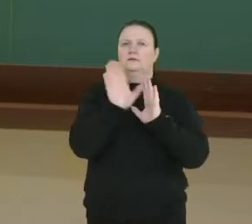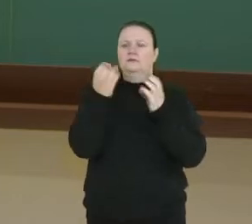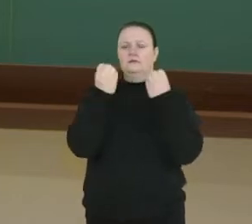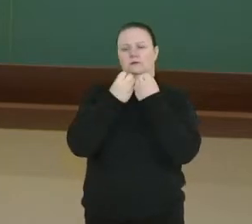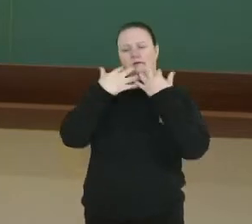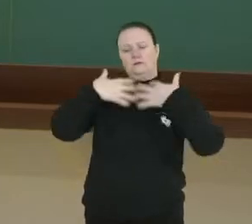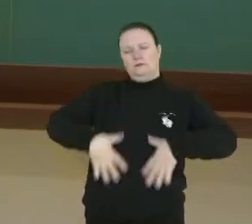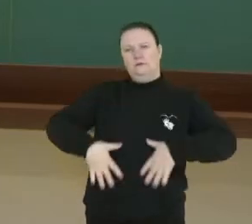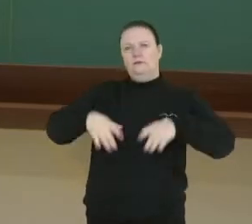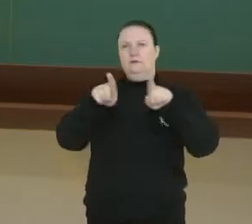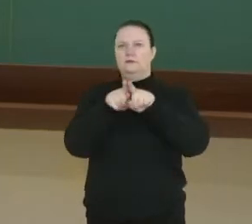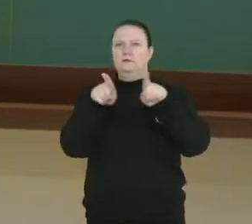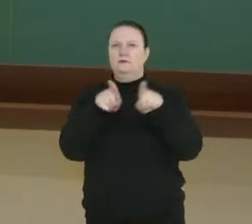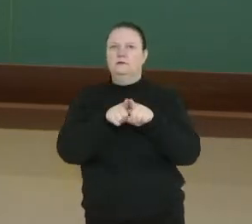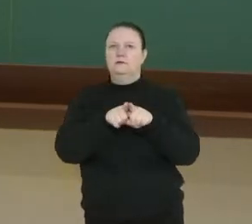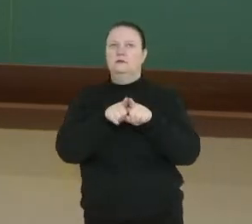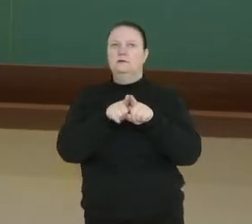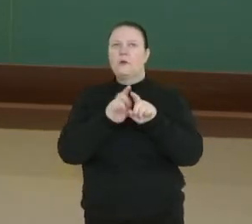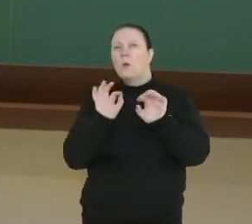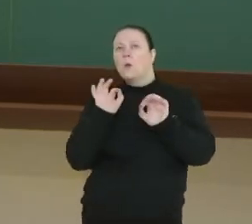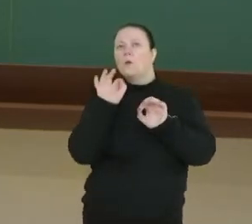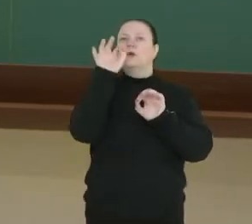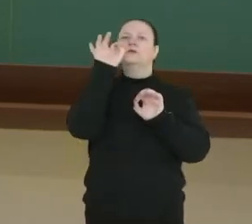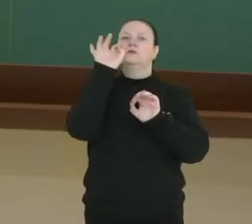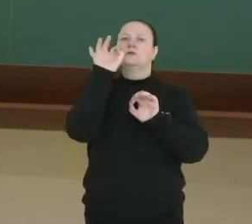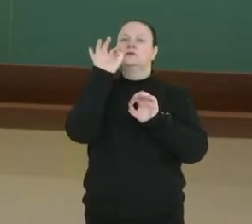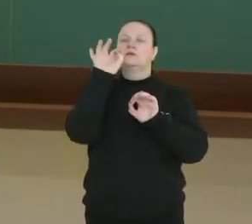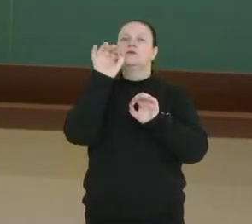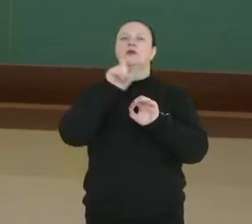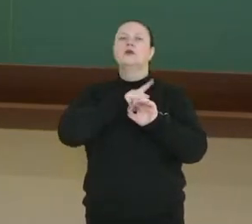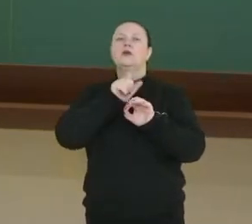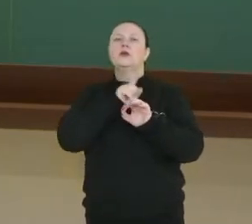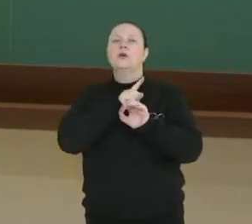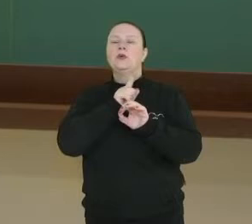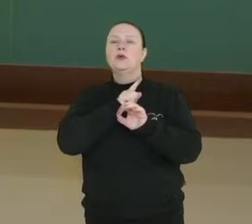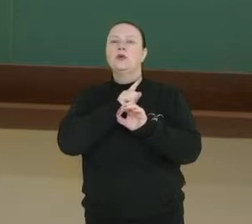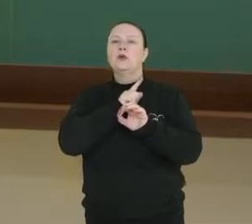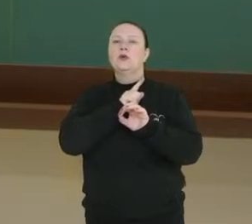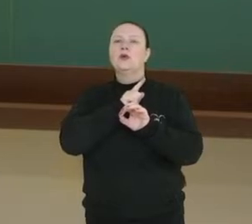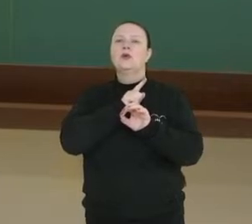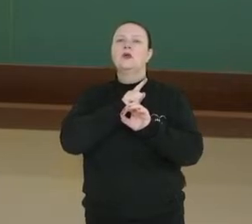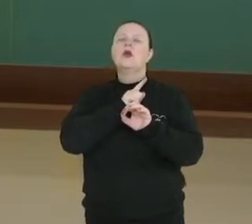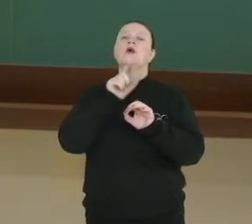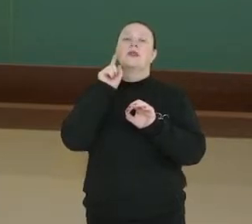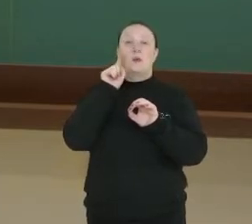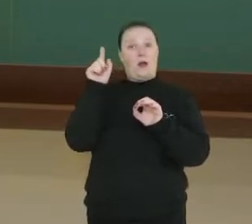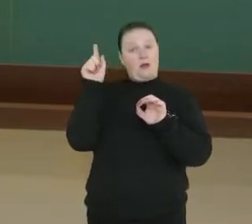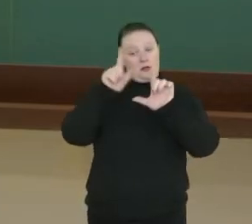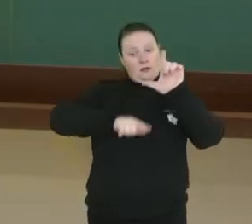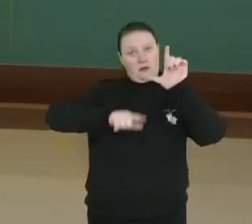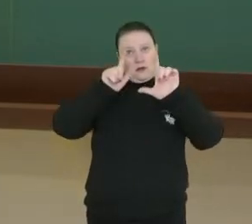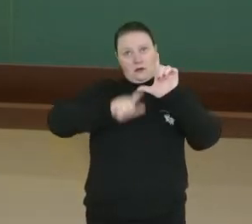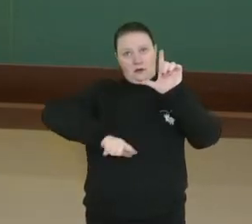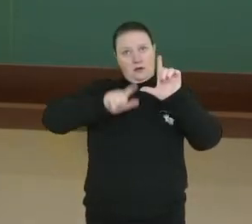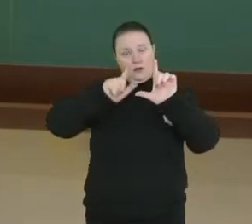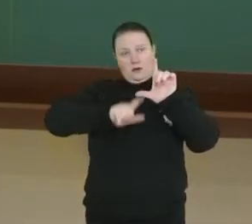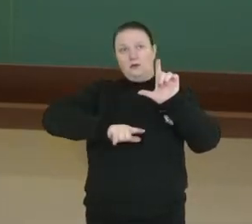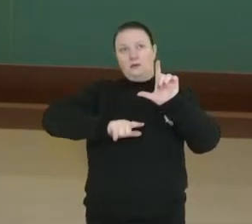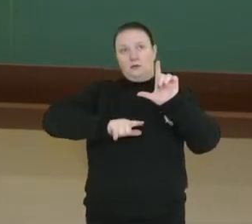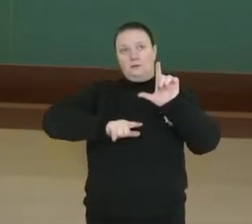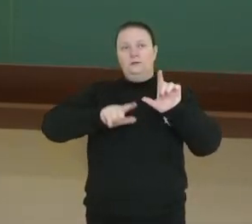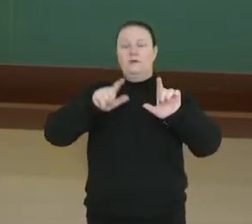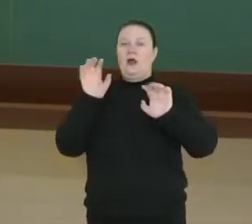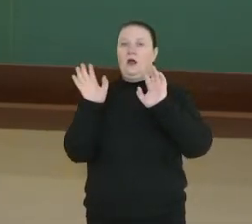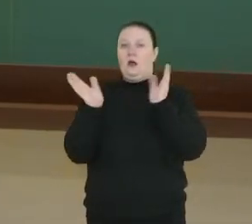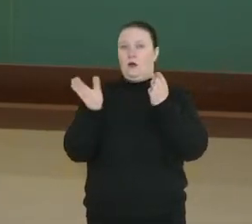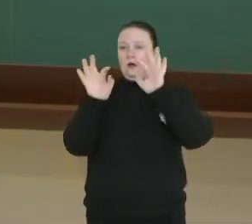um ponto na geometria, a gente usa uma letra maiúscula do nosso alfabeto. Quando a gente usa uma